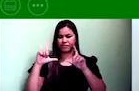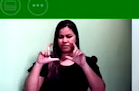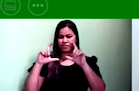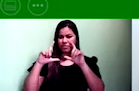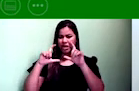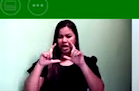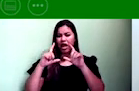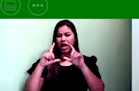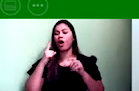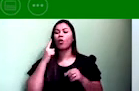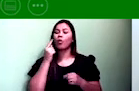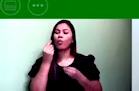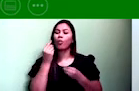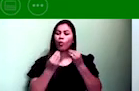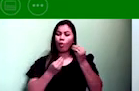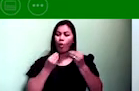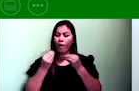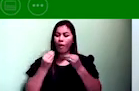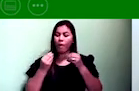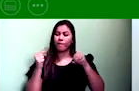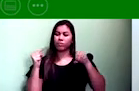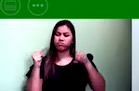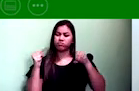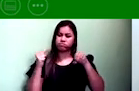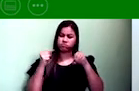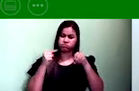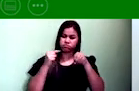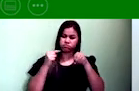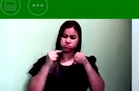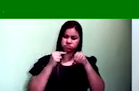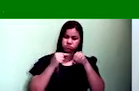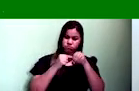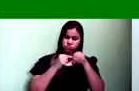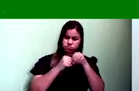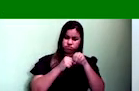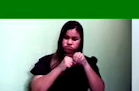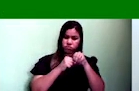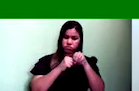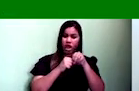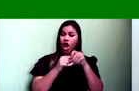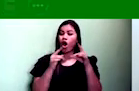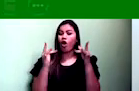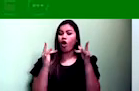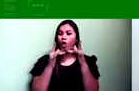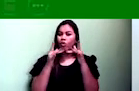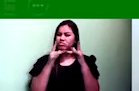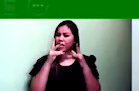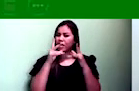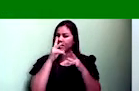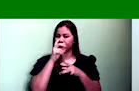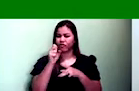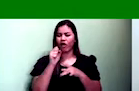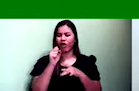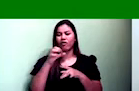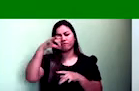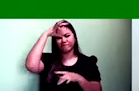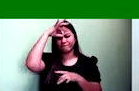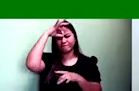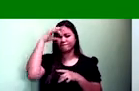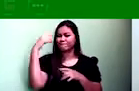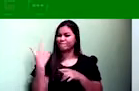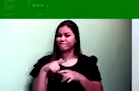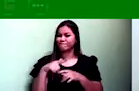dentro do saquinho, não tendo contato com a vagina.